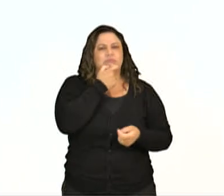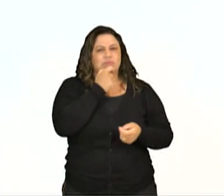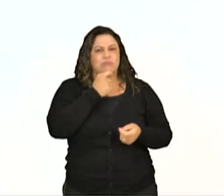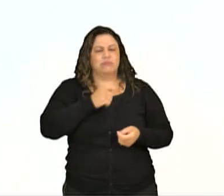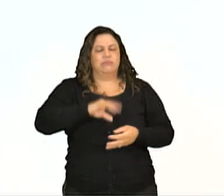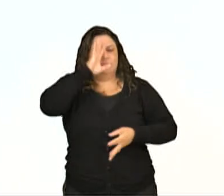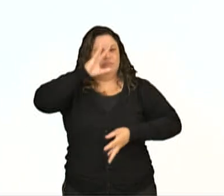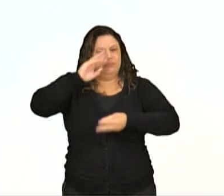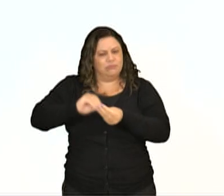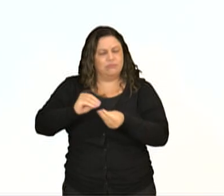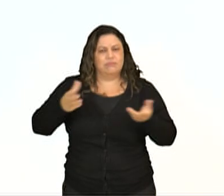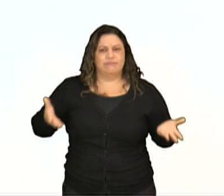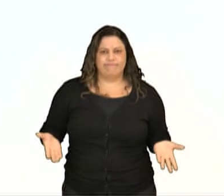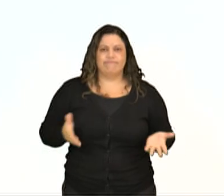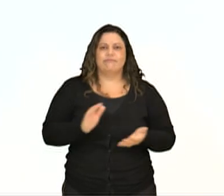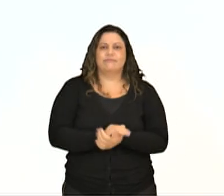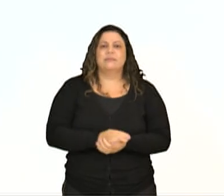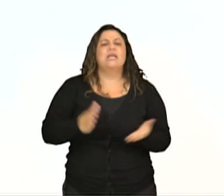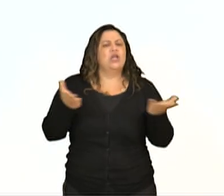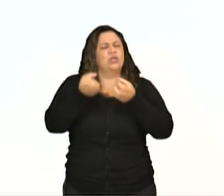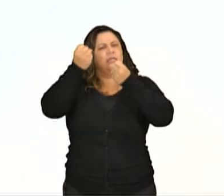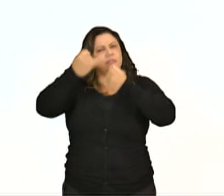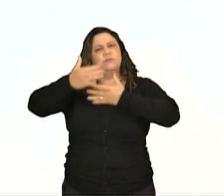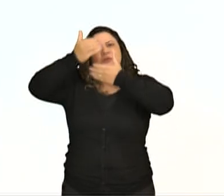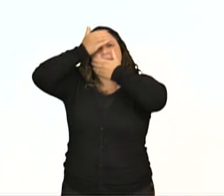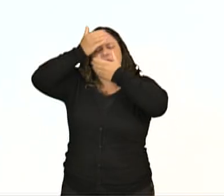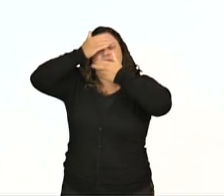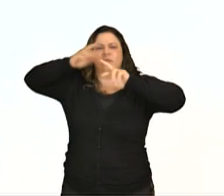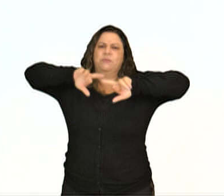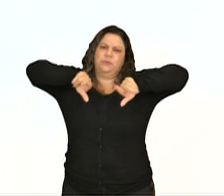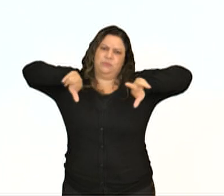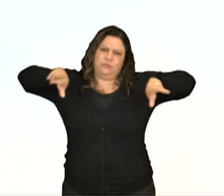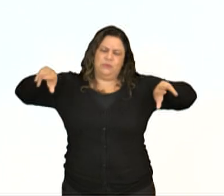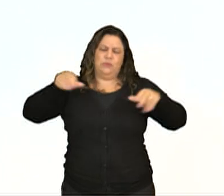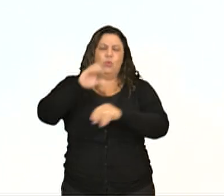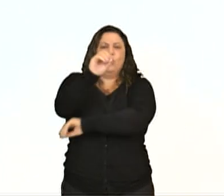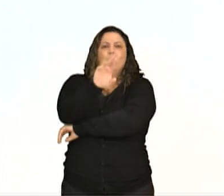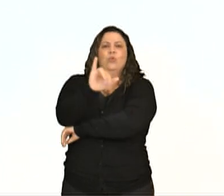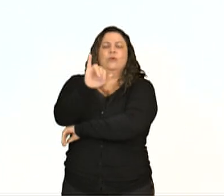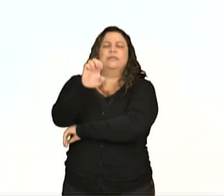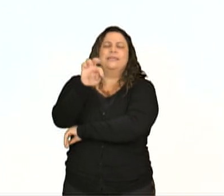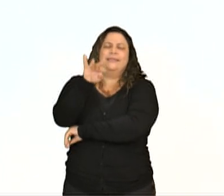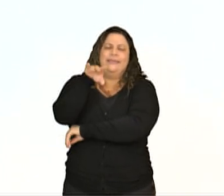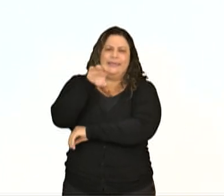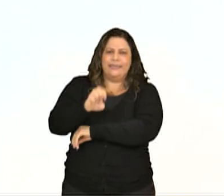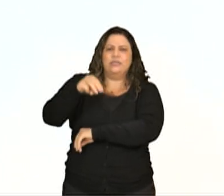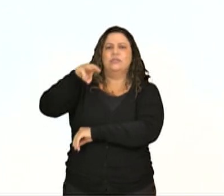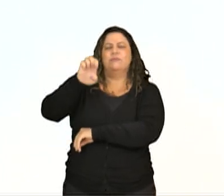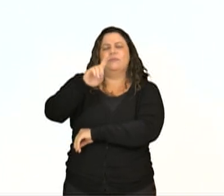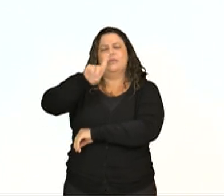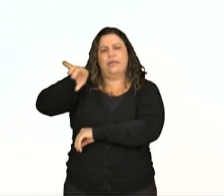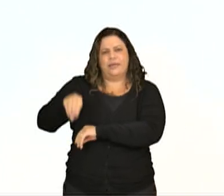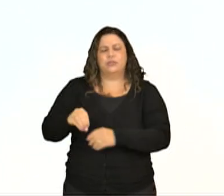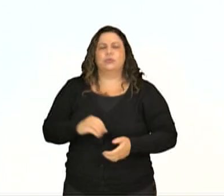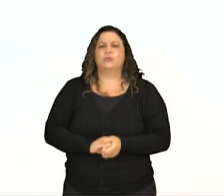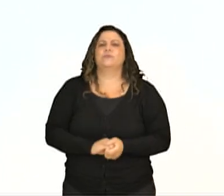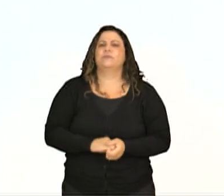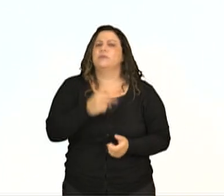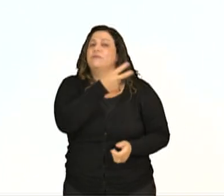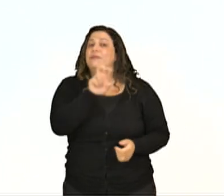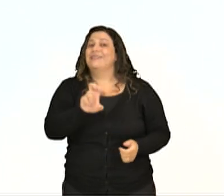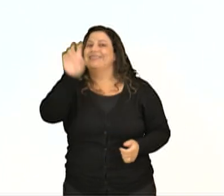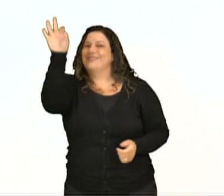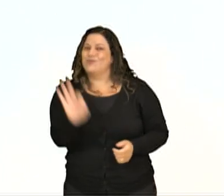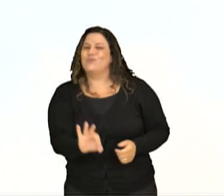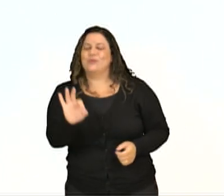questão. Já que falamos até em Oriente Médio, o Oriente Médio, como eu falei, é responsável por cerca de 25% do